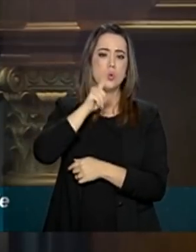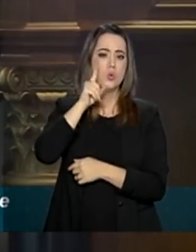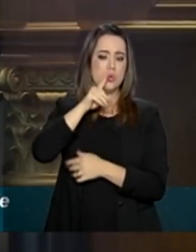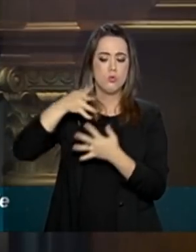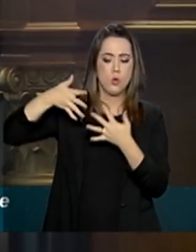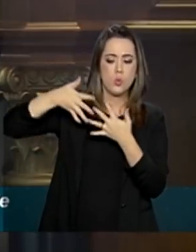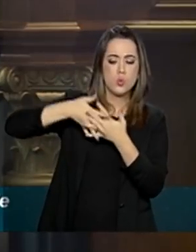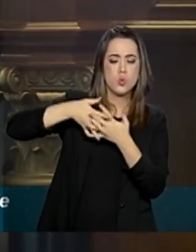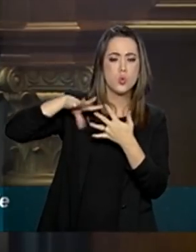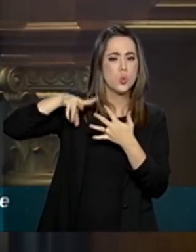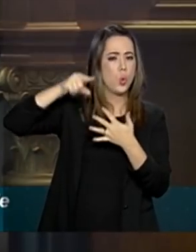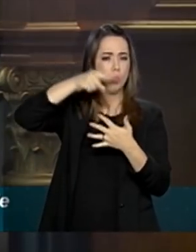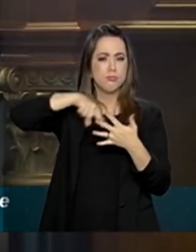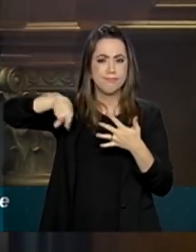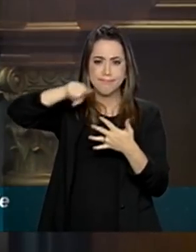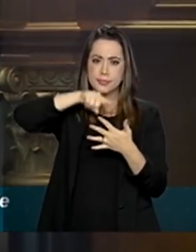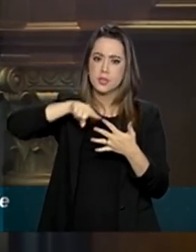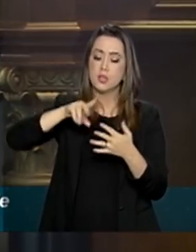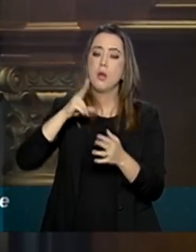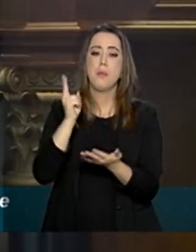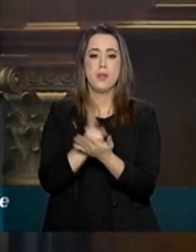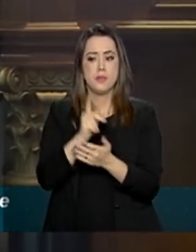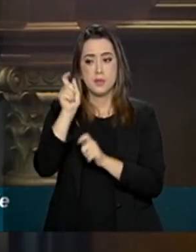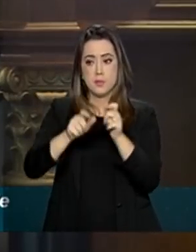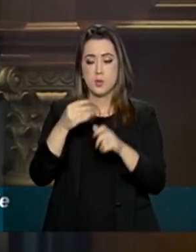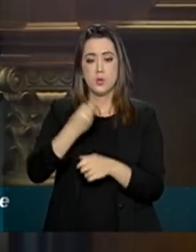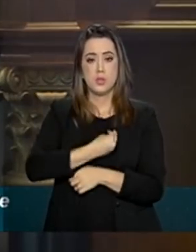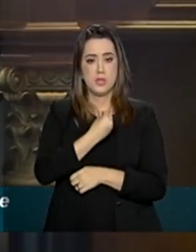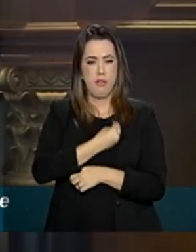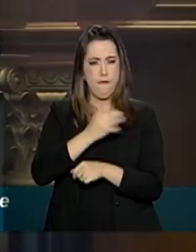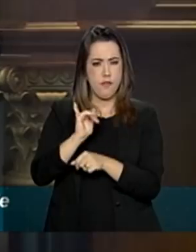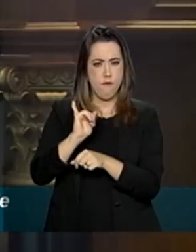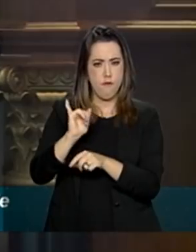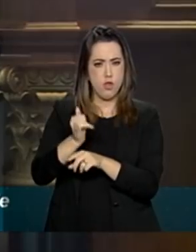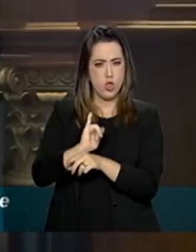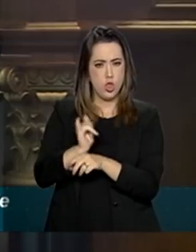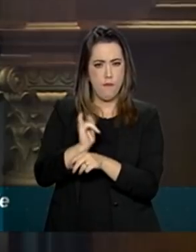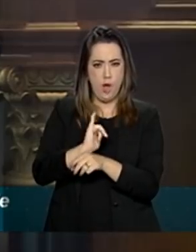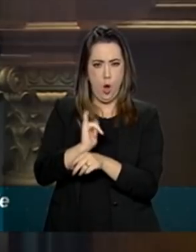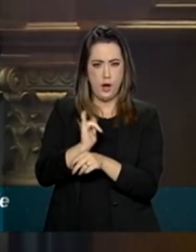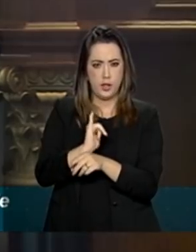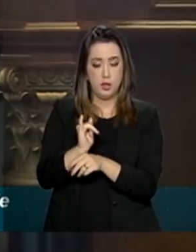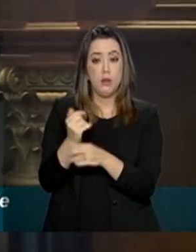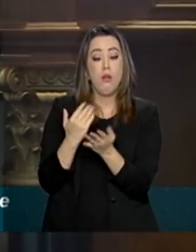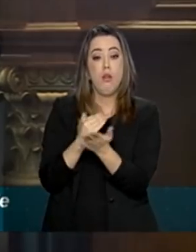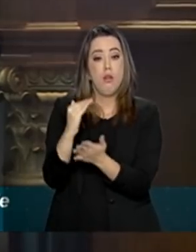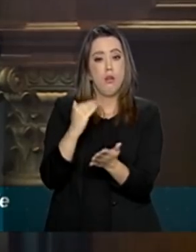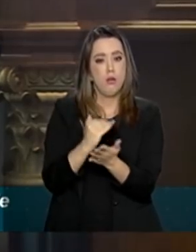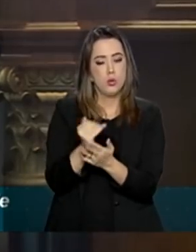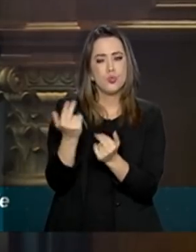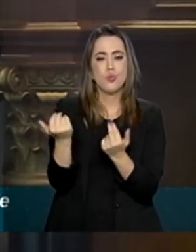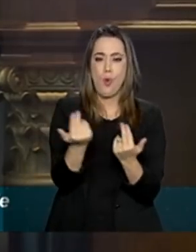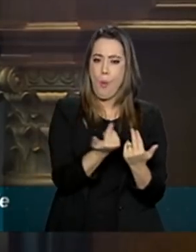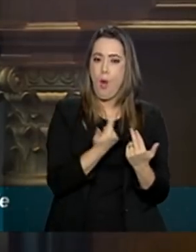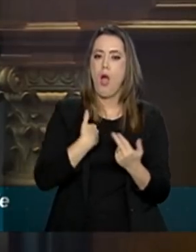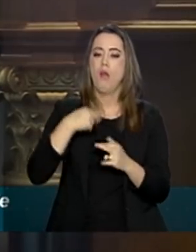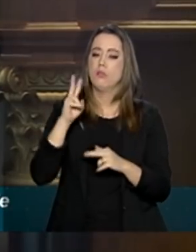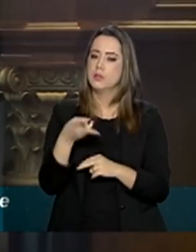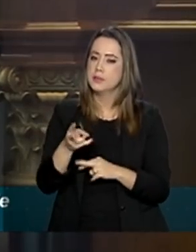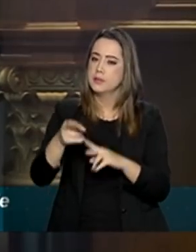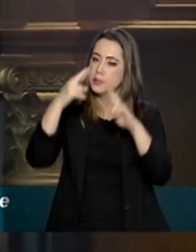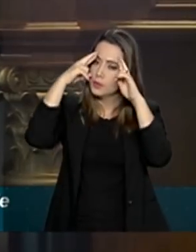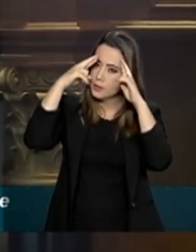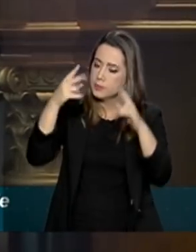nova-iorquinos, continuará da mesma forma como sempre encarei e respeitei a